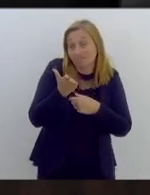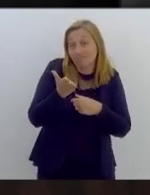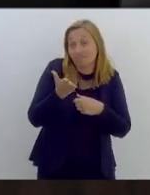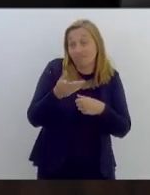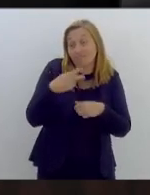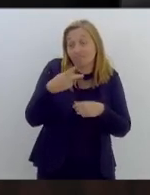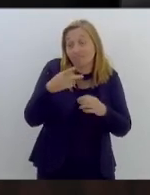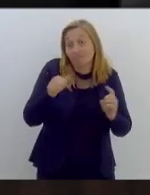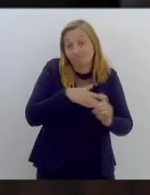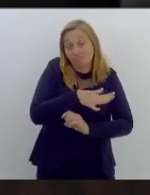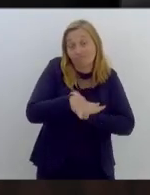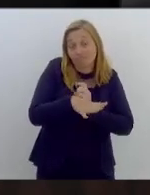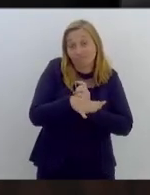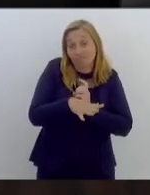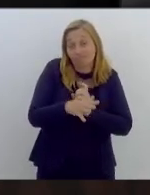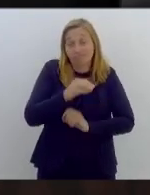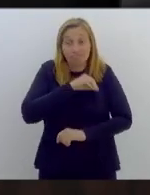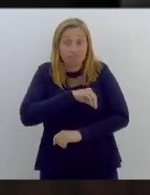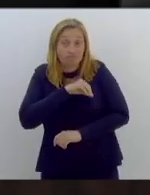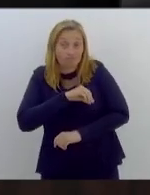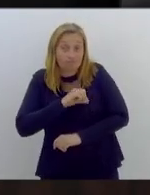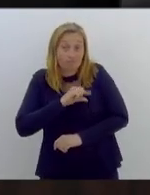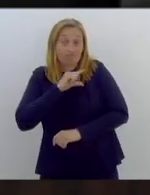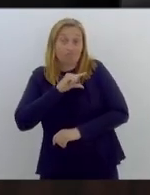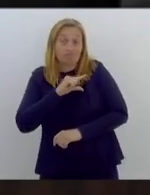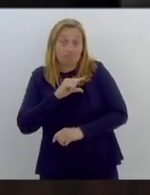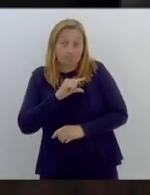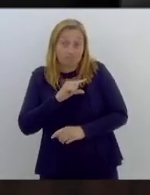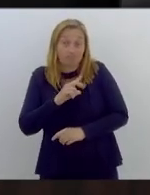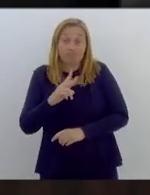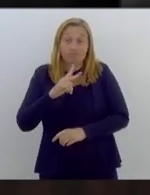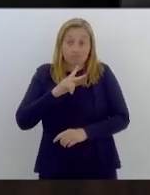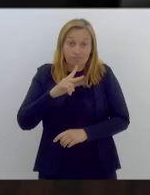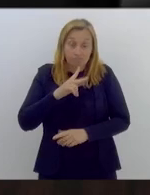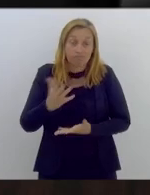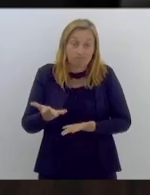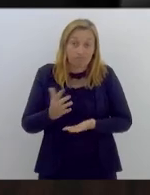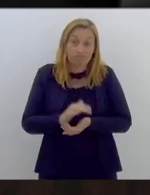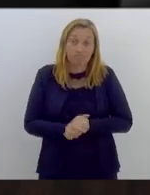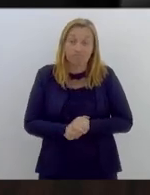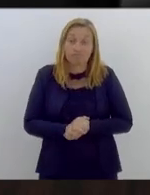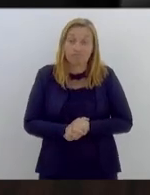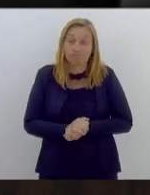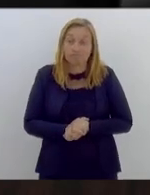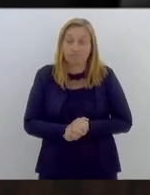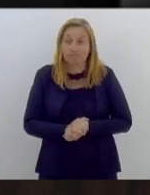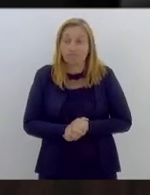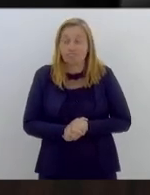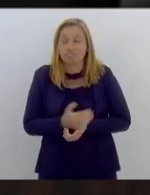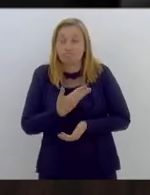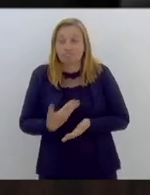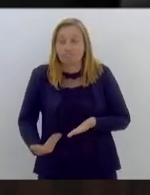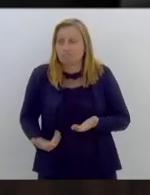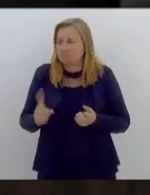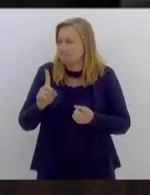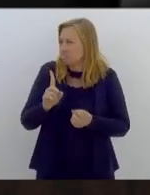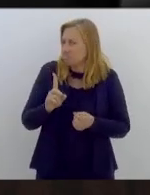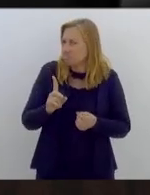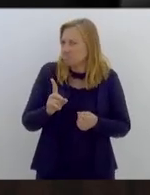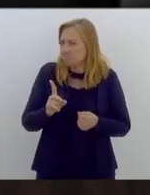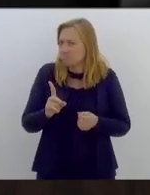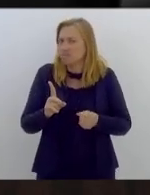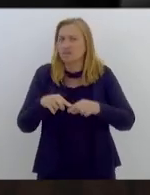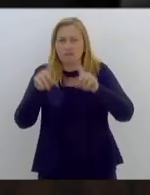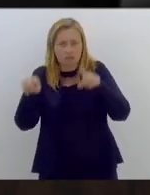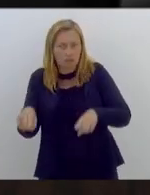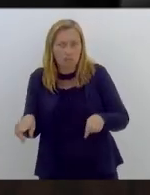sociedade sobre o aumento dos proventos do próprio governador, não é? Porque aí o governador diz, não, mas assim também estou aumentando o